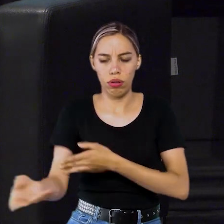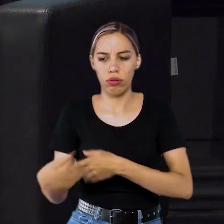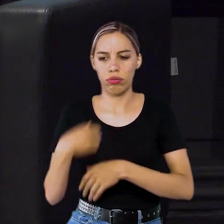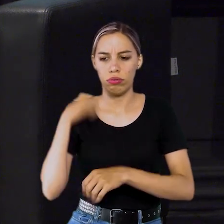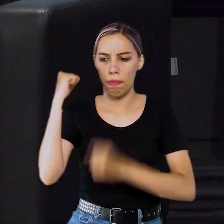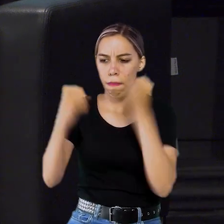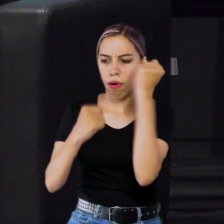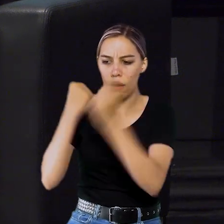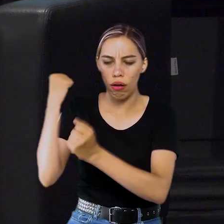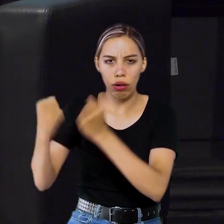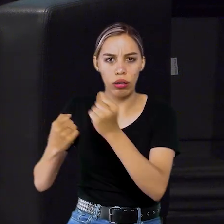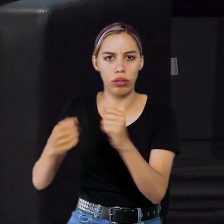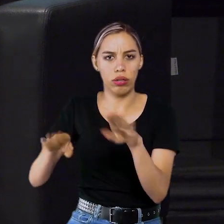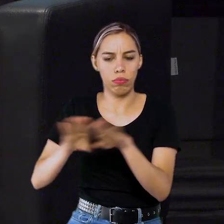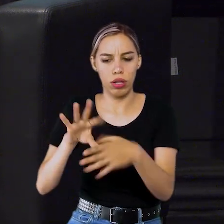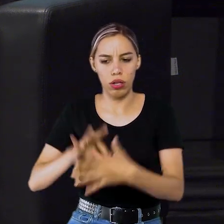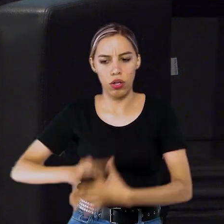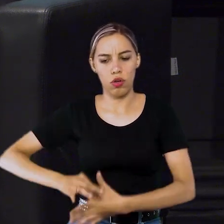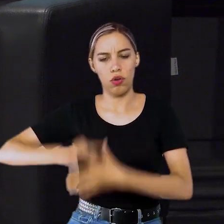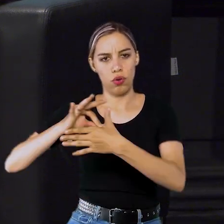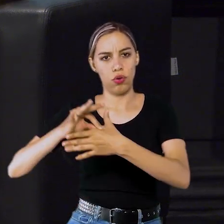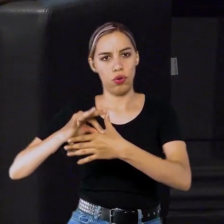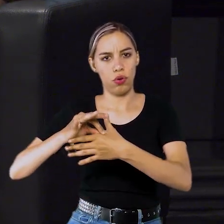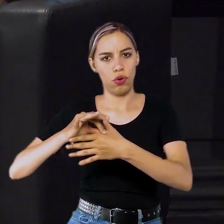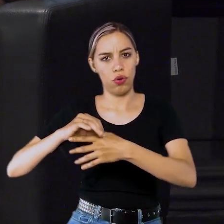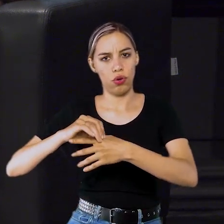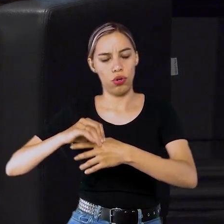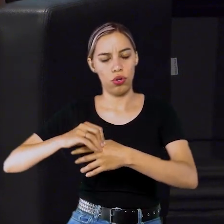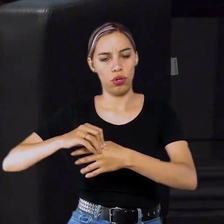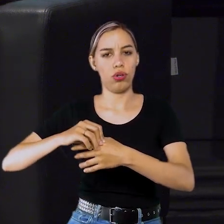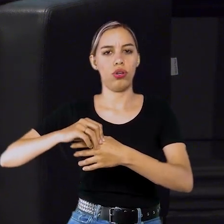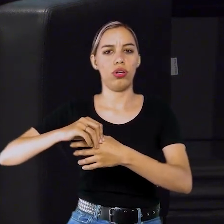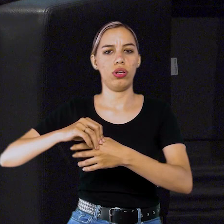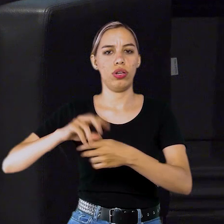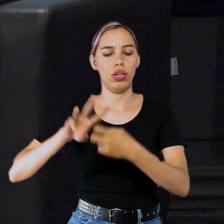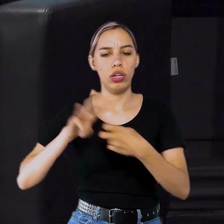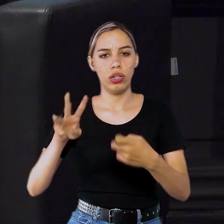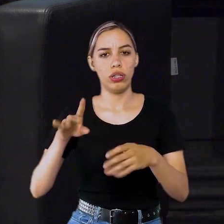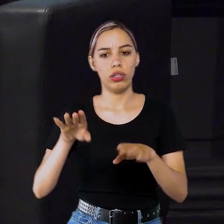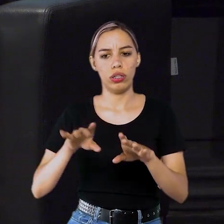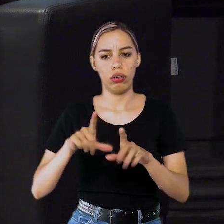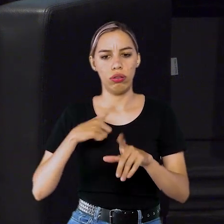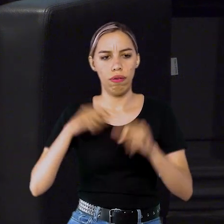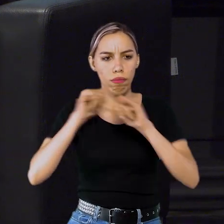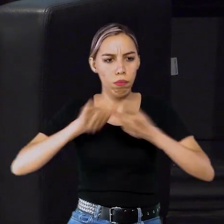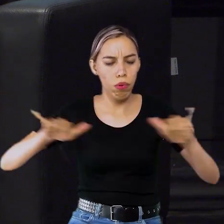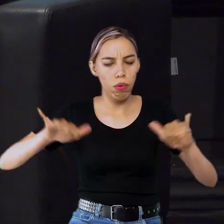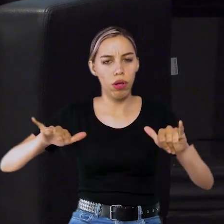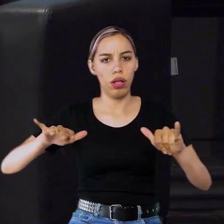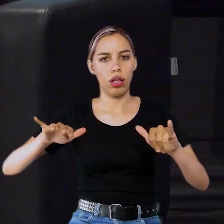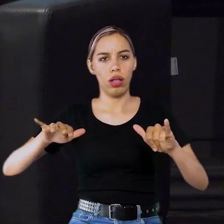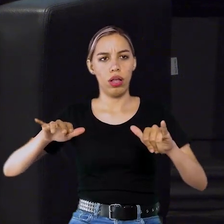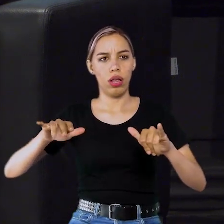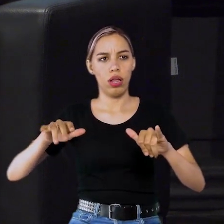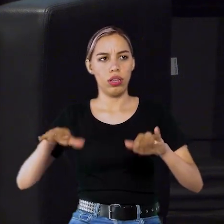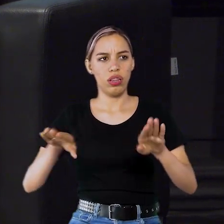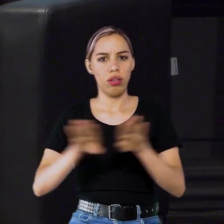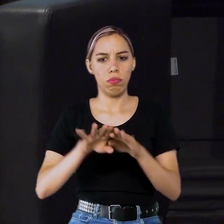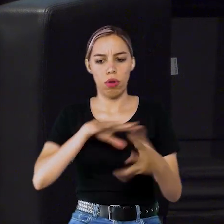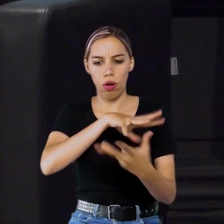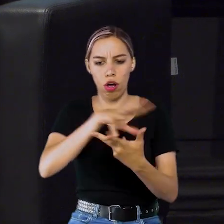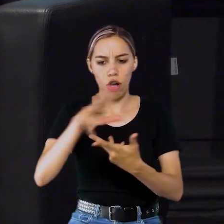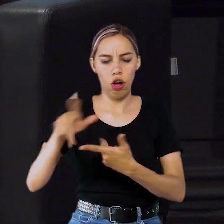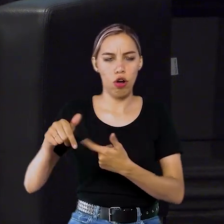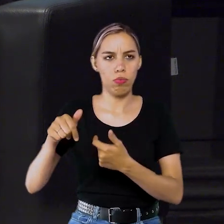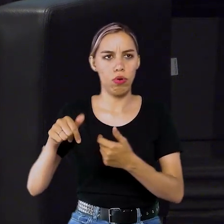das lideranças indígenas, né? Por isso que houve um boom também, e por causa da questão climática. Porque o mundo inteiro começou